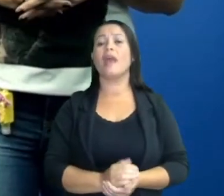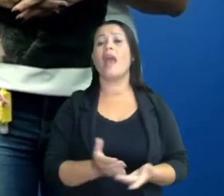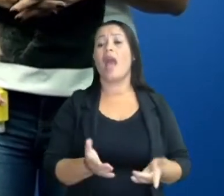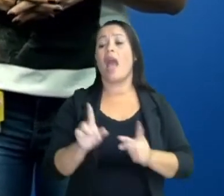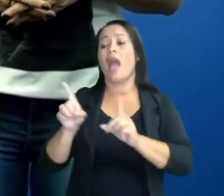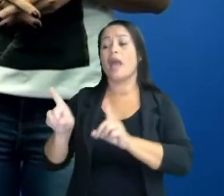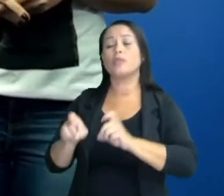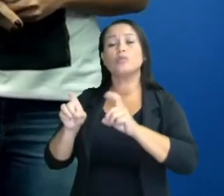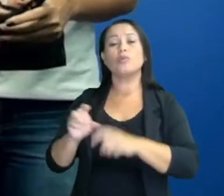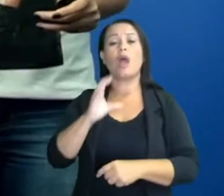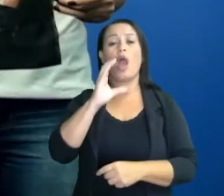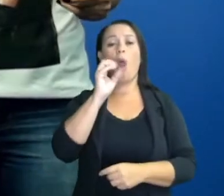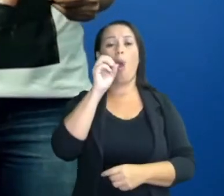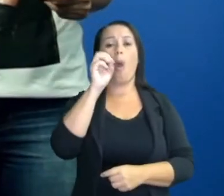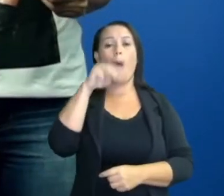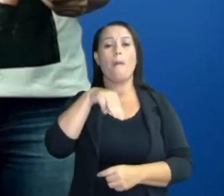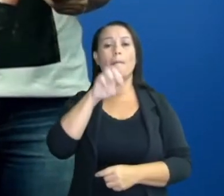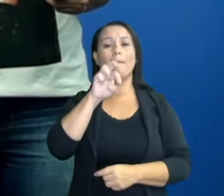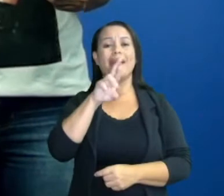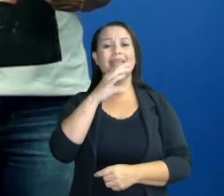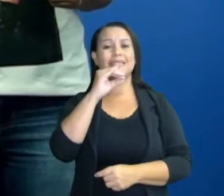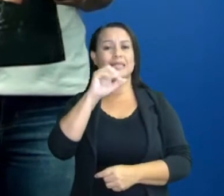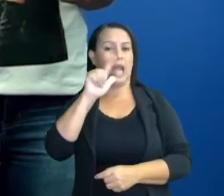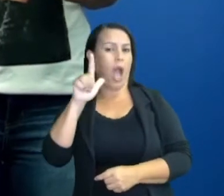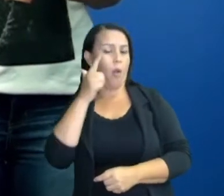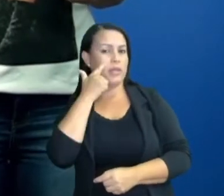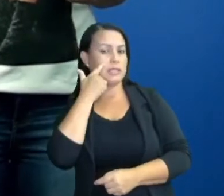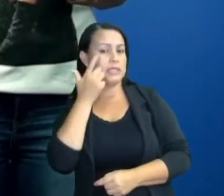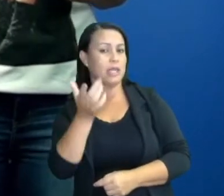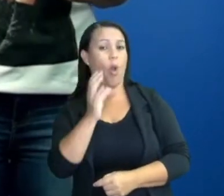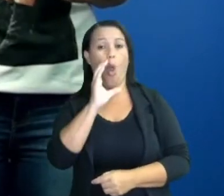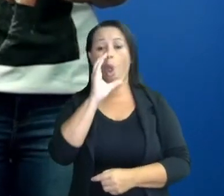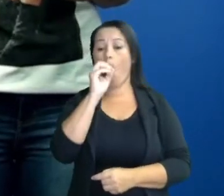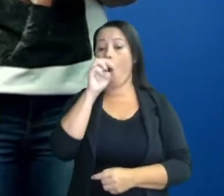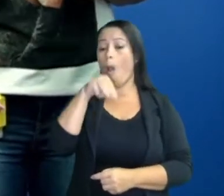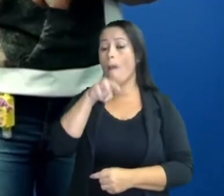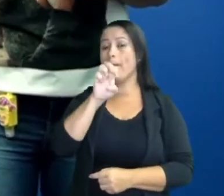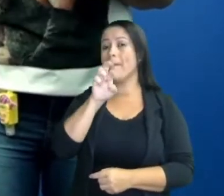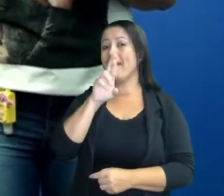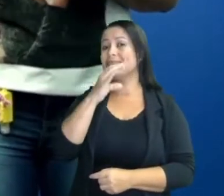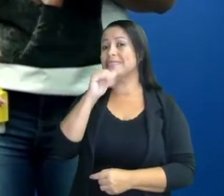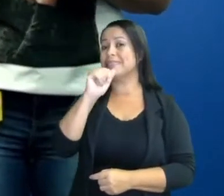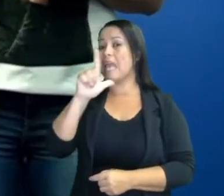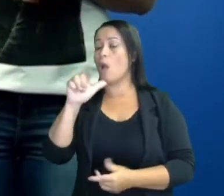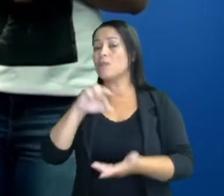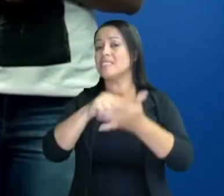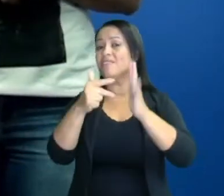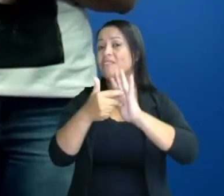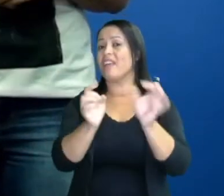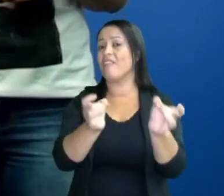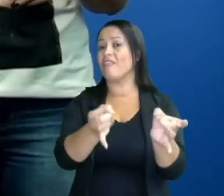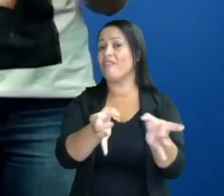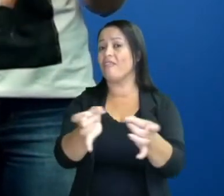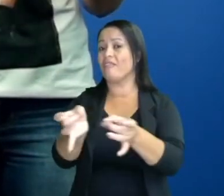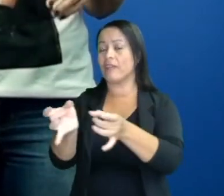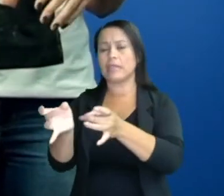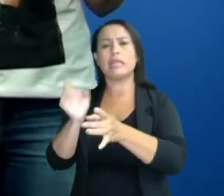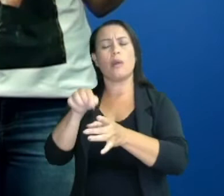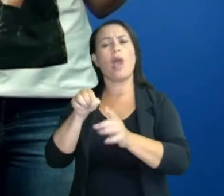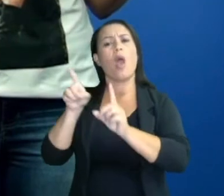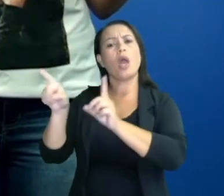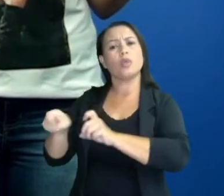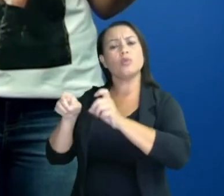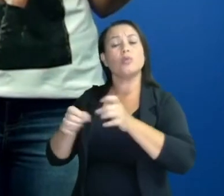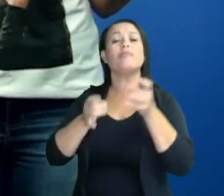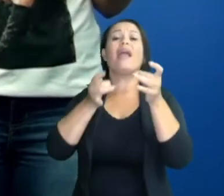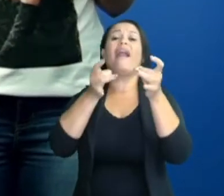a agricultura comercial vamos sair de novo não não comercial vende comércio então é um agricultura